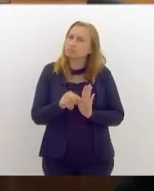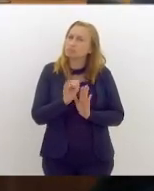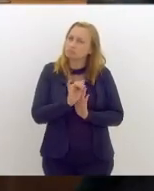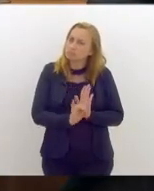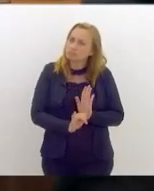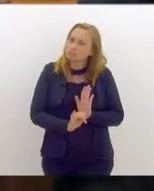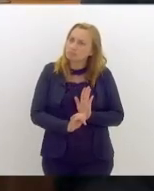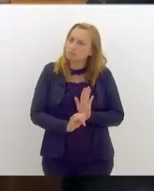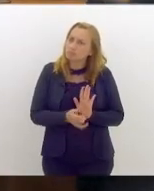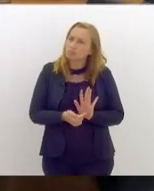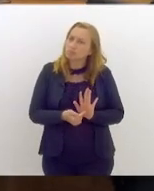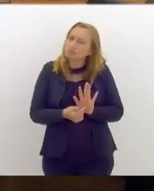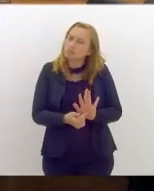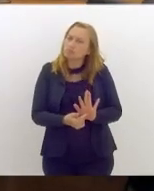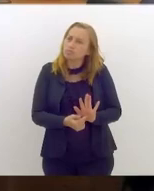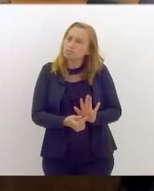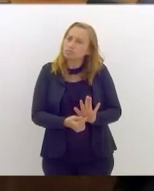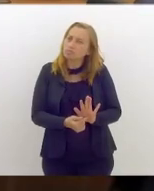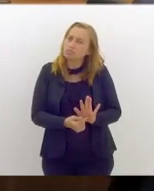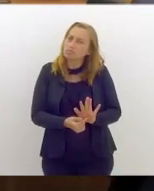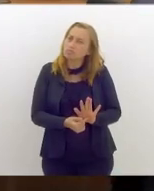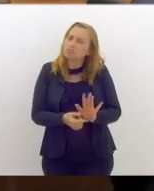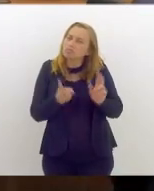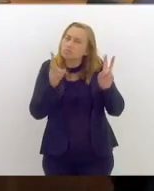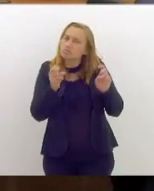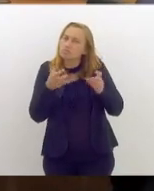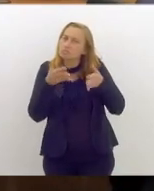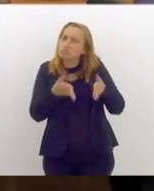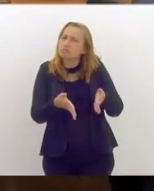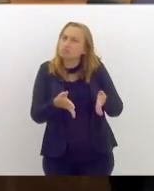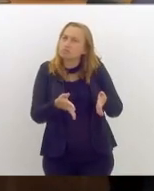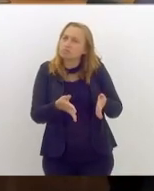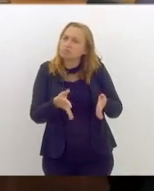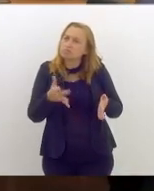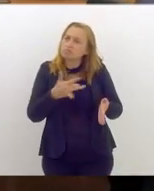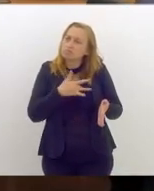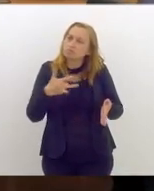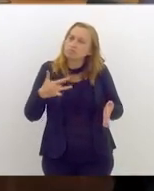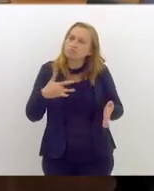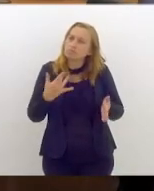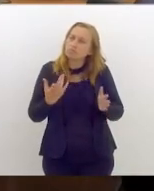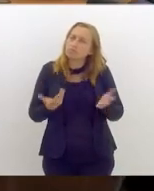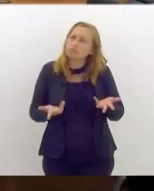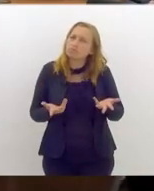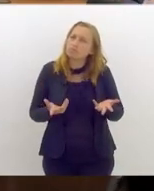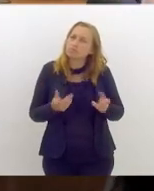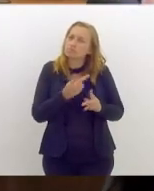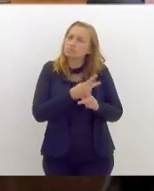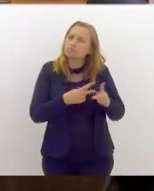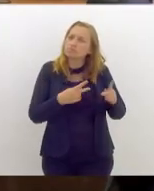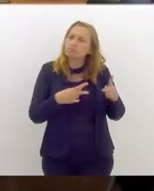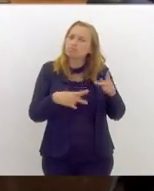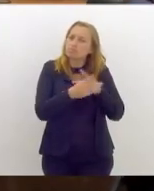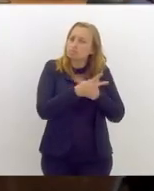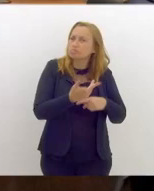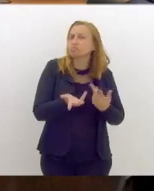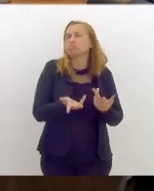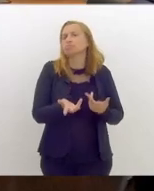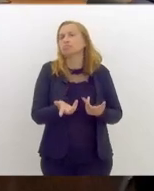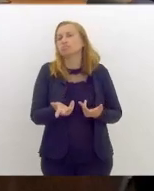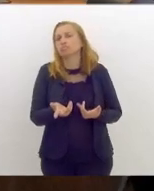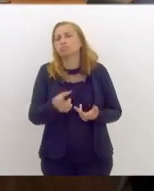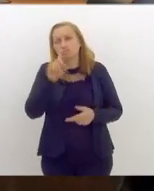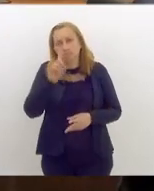que aponta questões centrais para a saúde financeira do Rio Previdência para